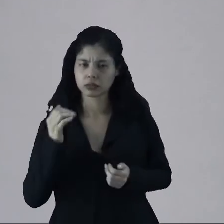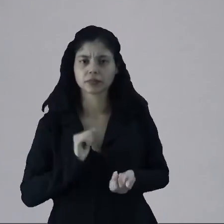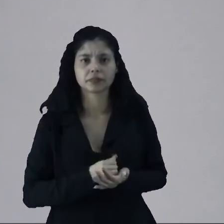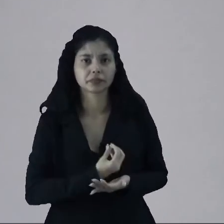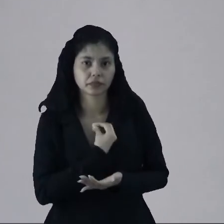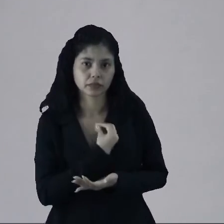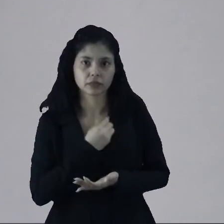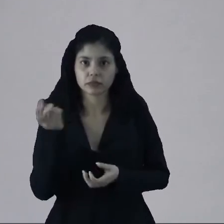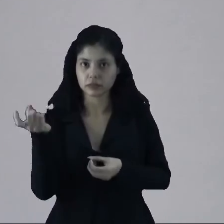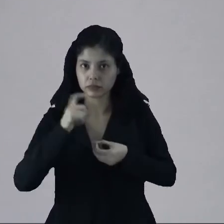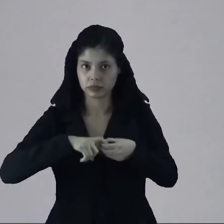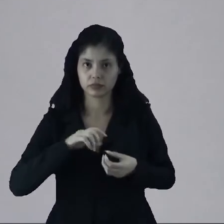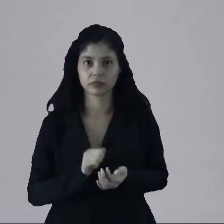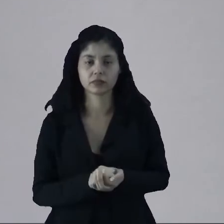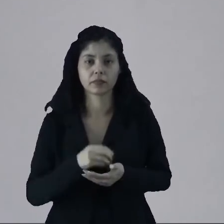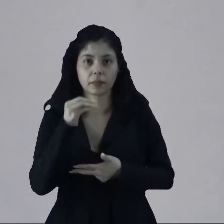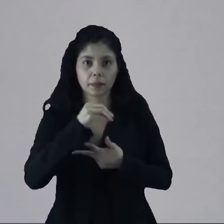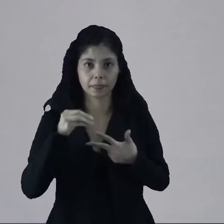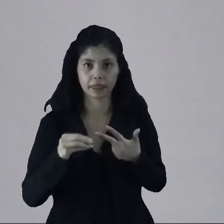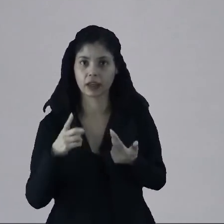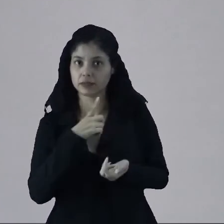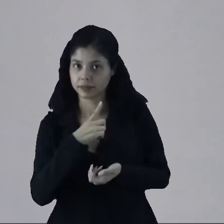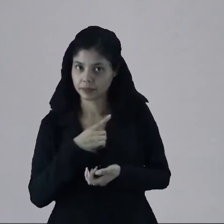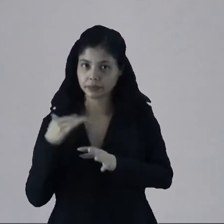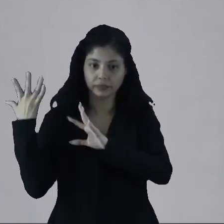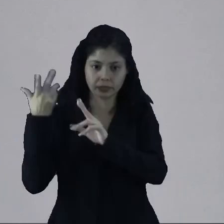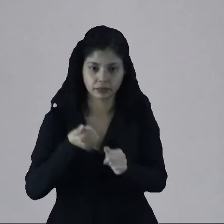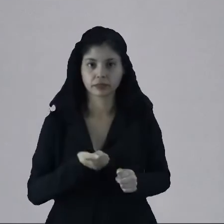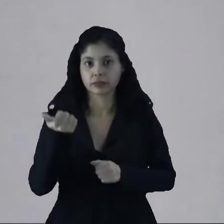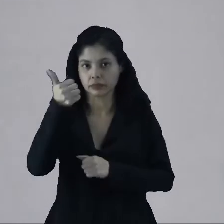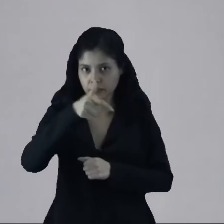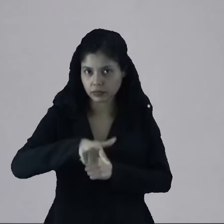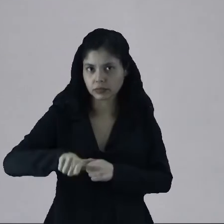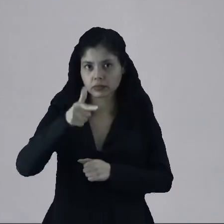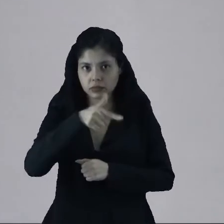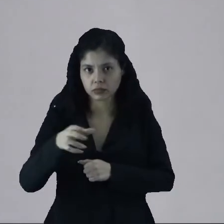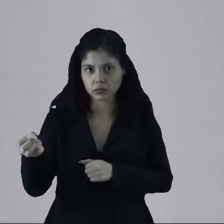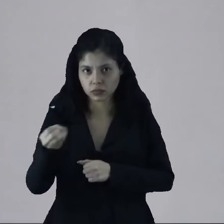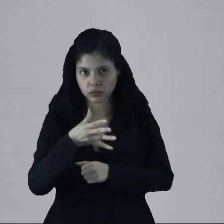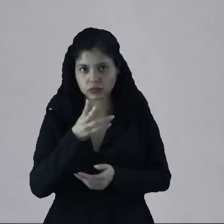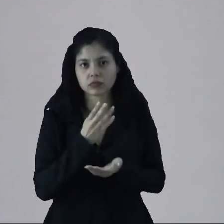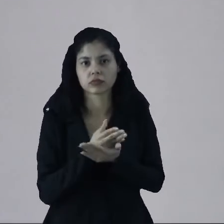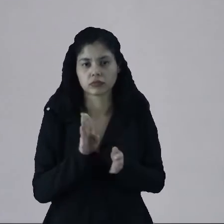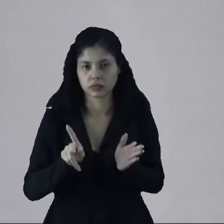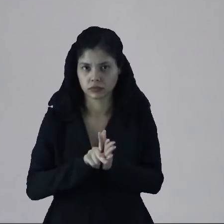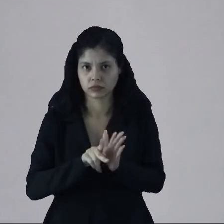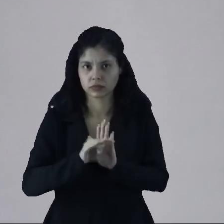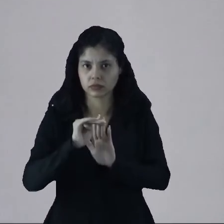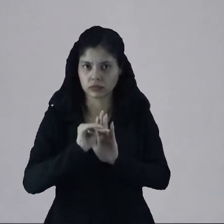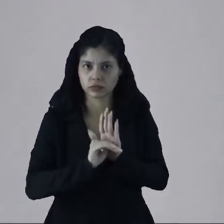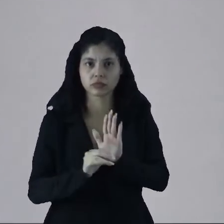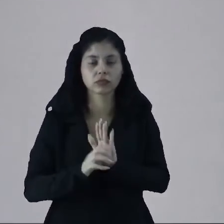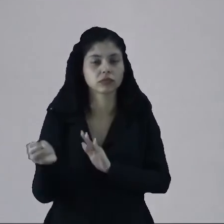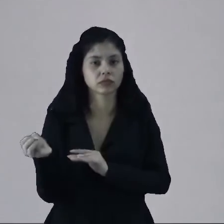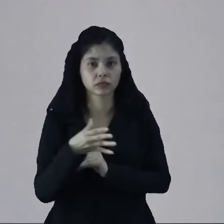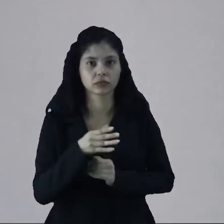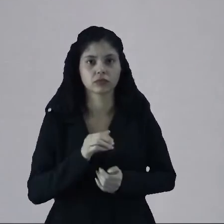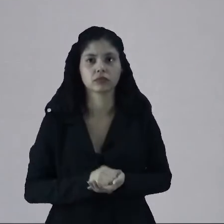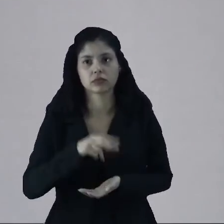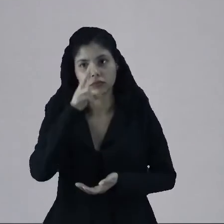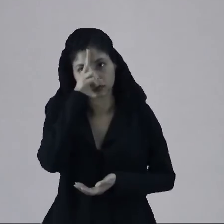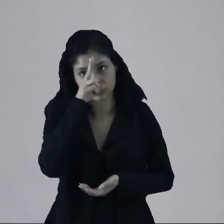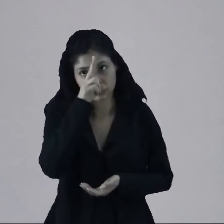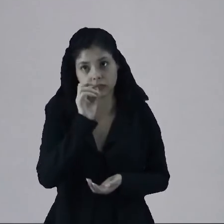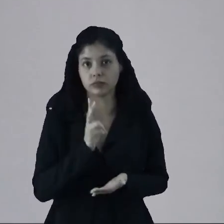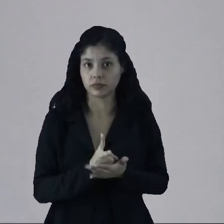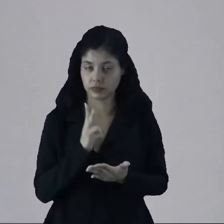elas presentes lá de volta. O Enem ele sempre dá essa renovada, é um padrão, está renovando questões, lembrando